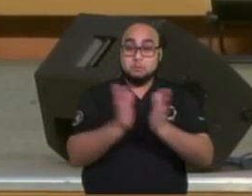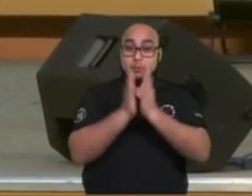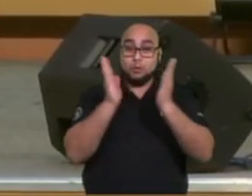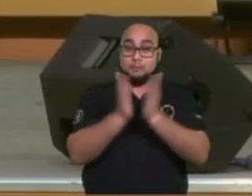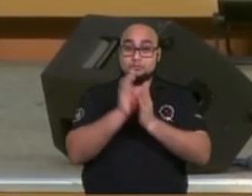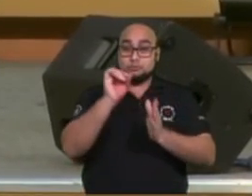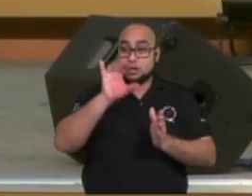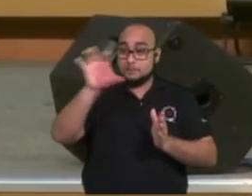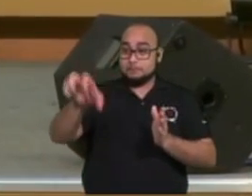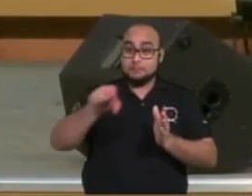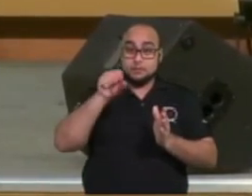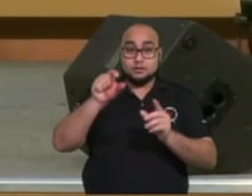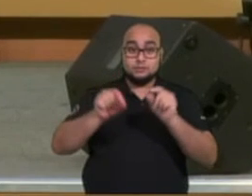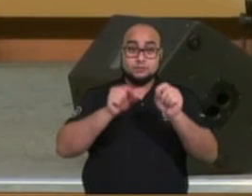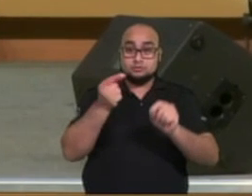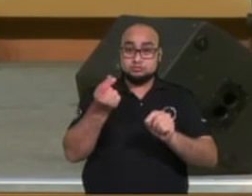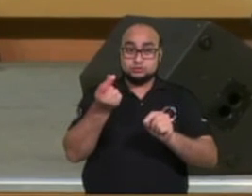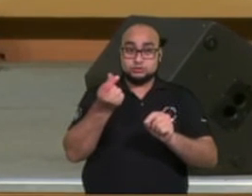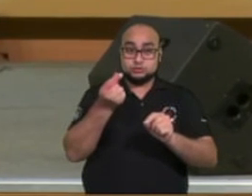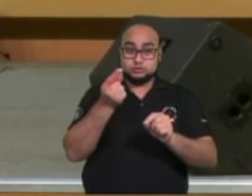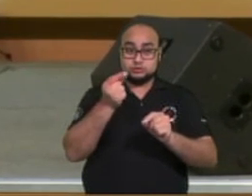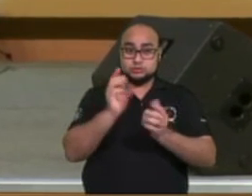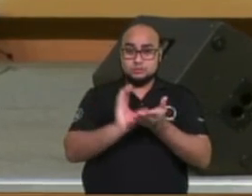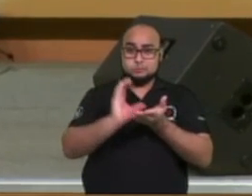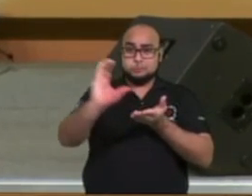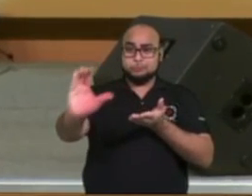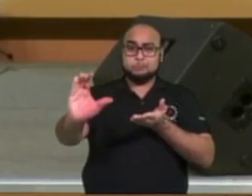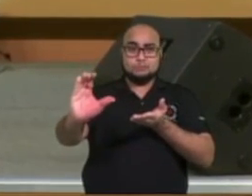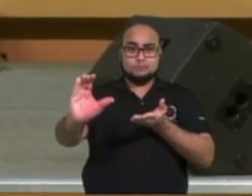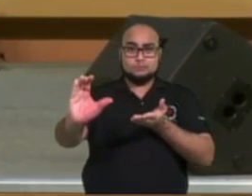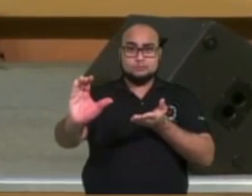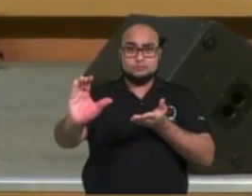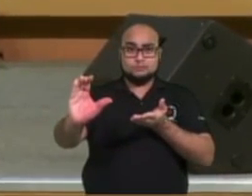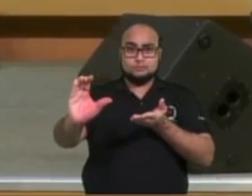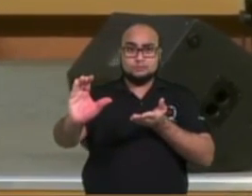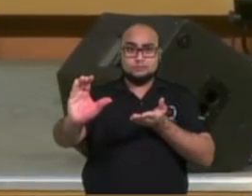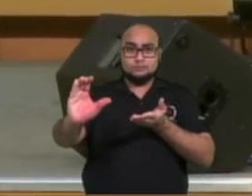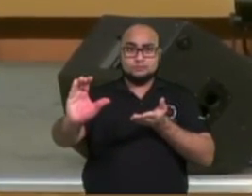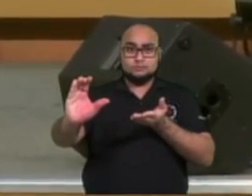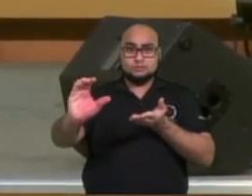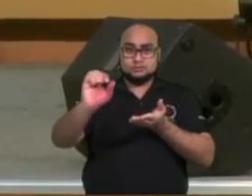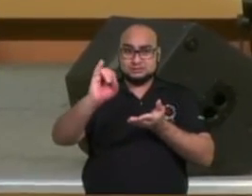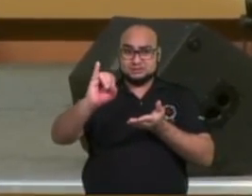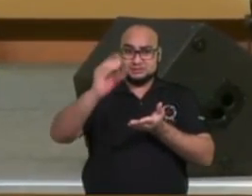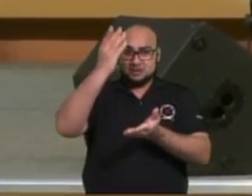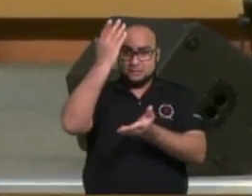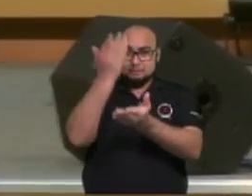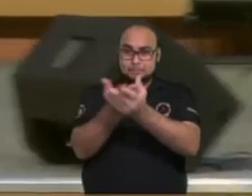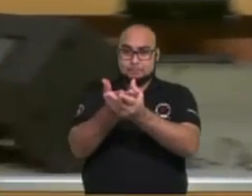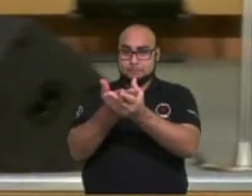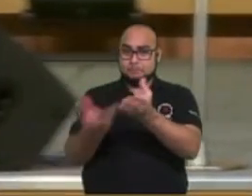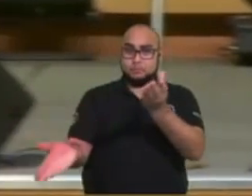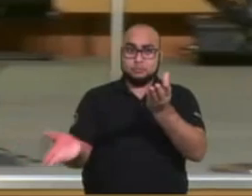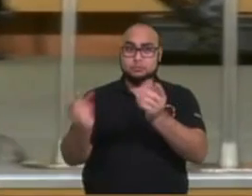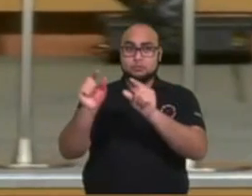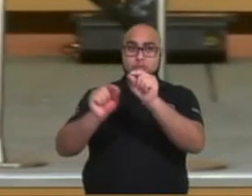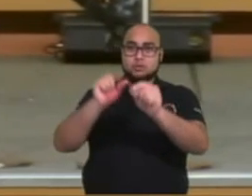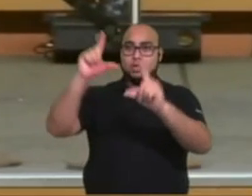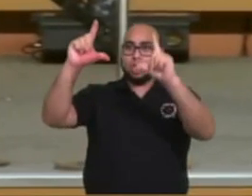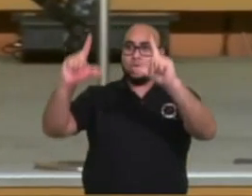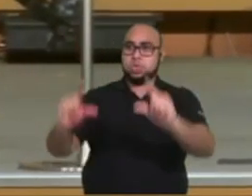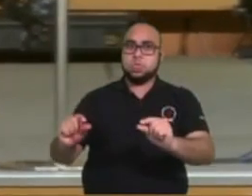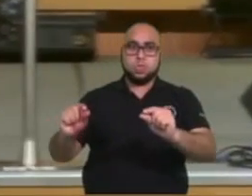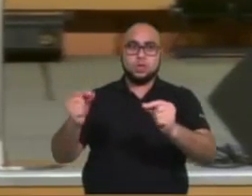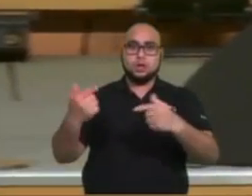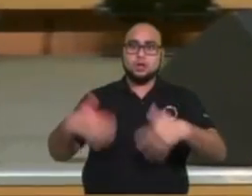tem para botar em capital volátil para quando perder perder tudo ainda ficar devendo mas é assim mesmo